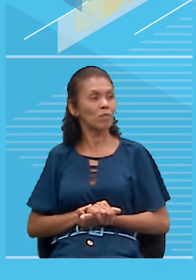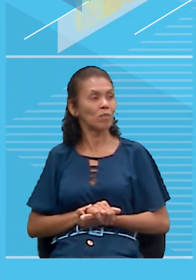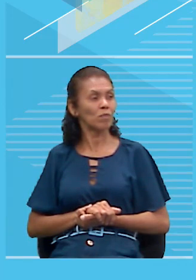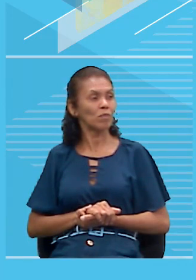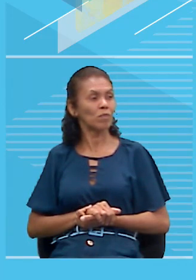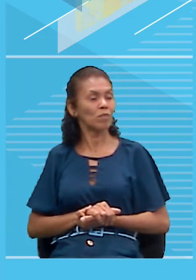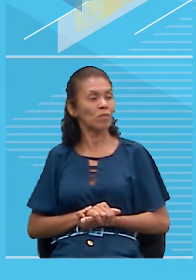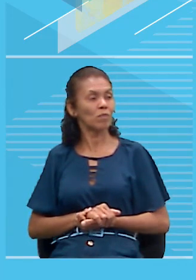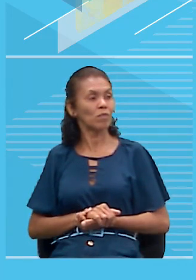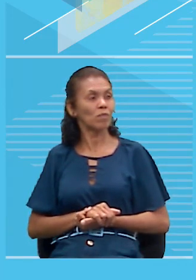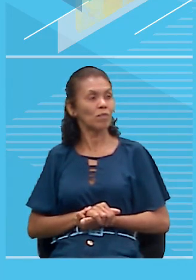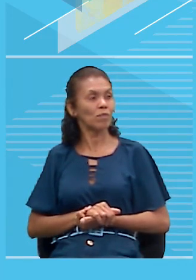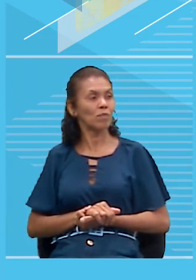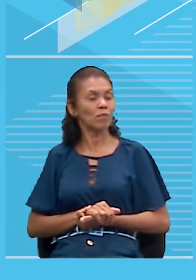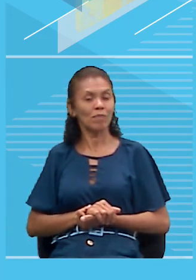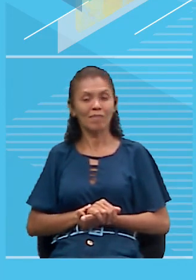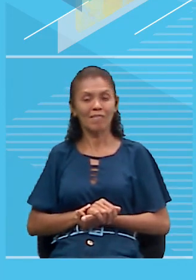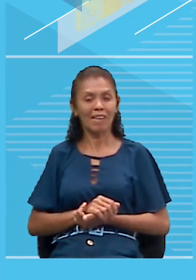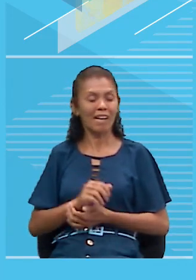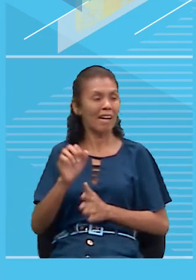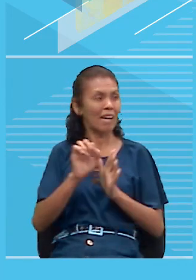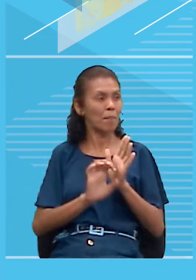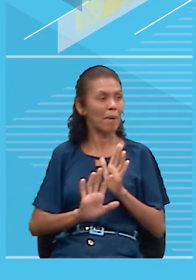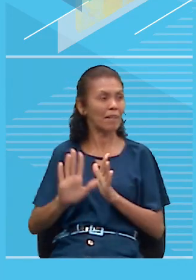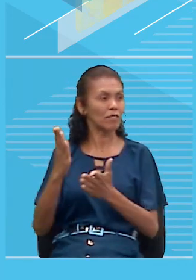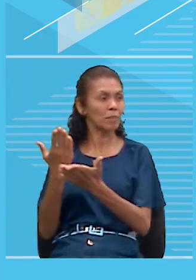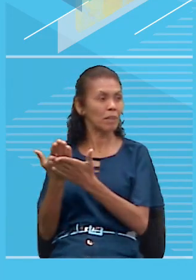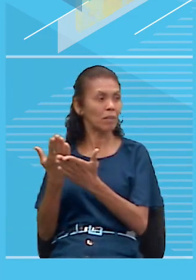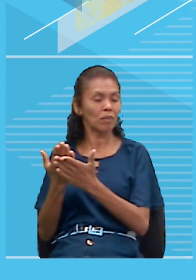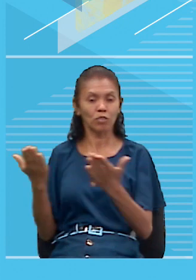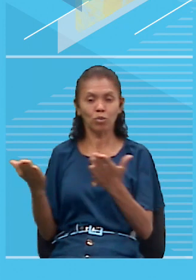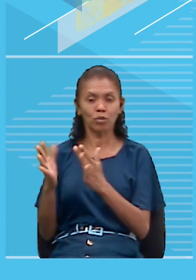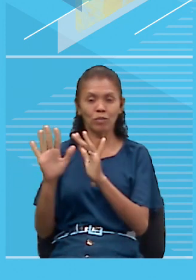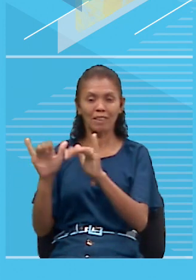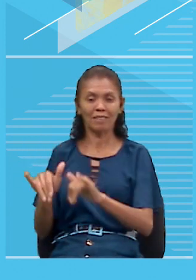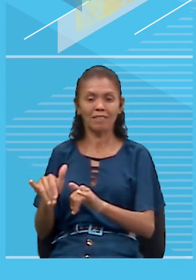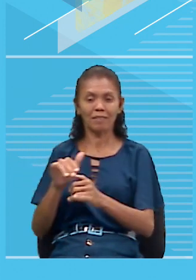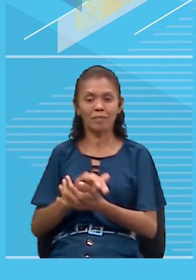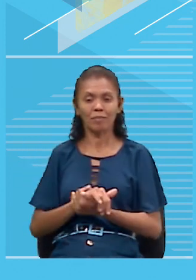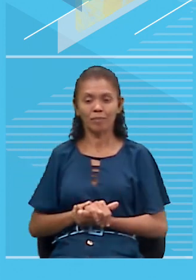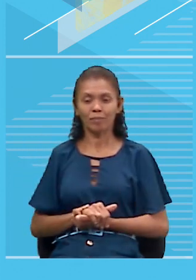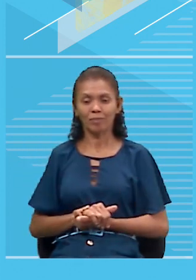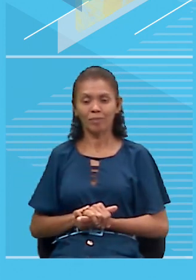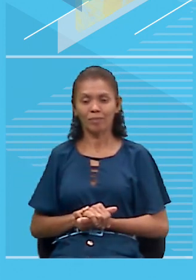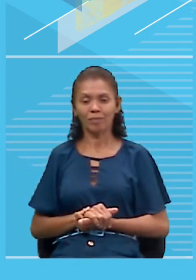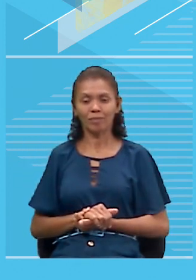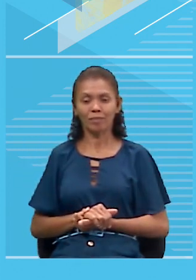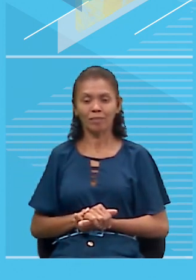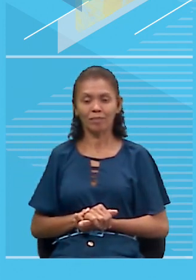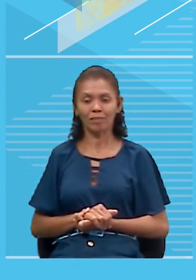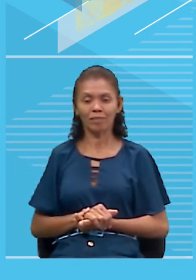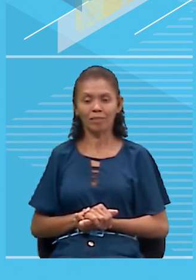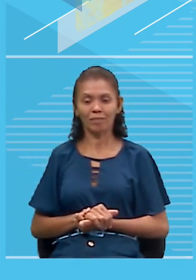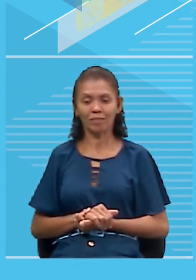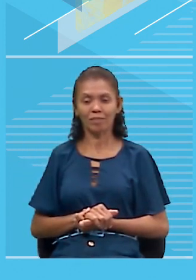pronto aí ó imagem para terminar a aula de hoje A Dulce não